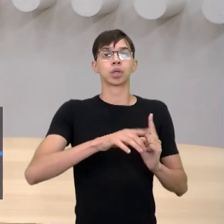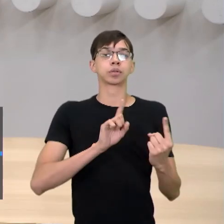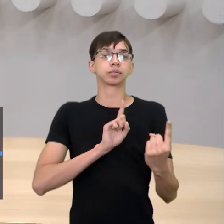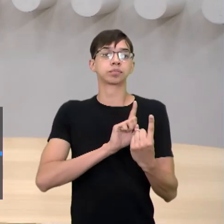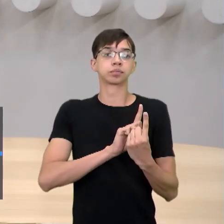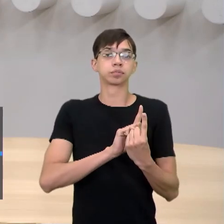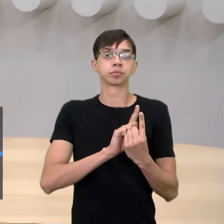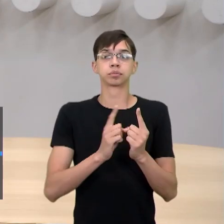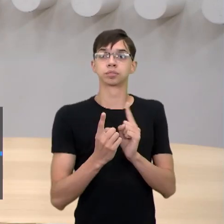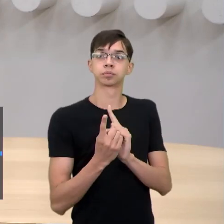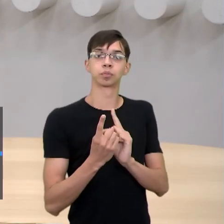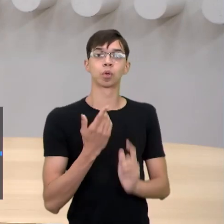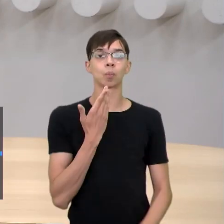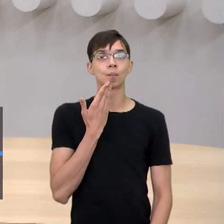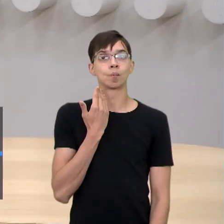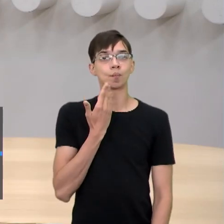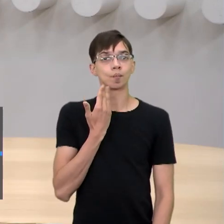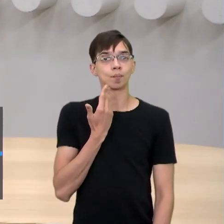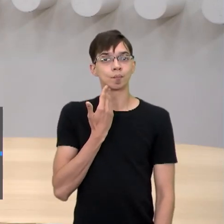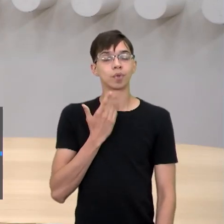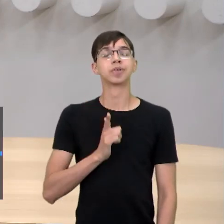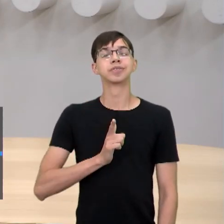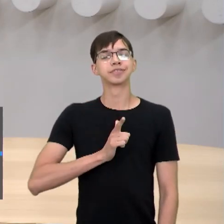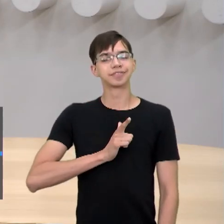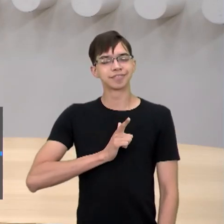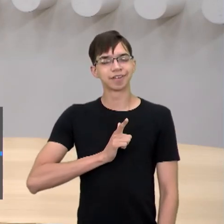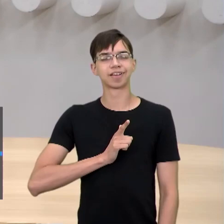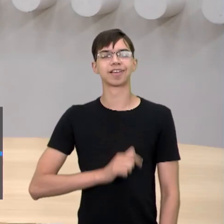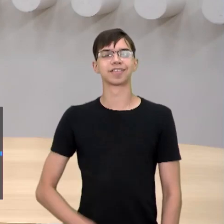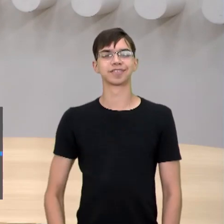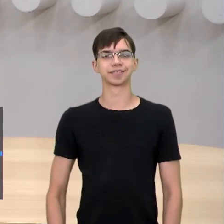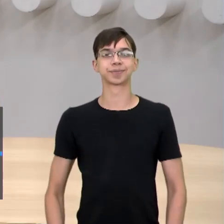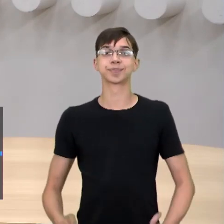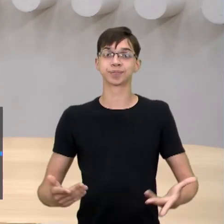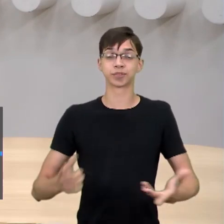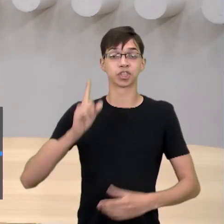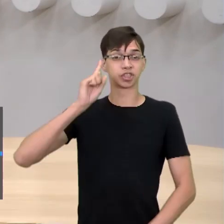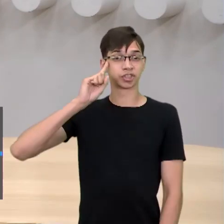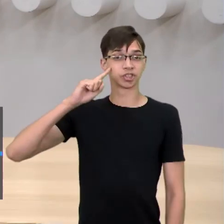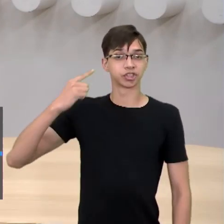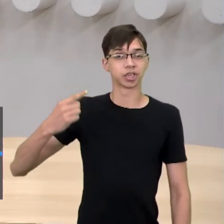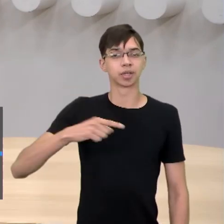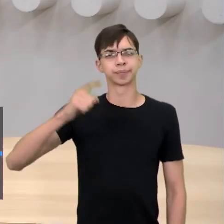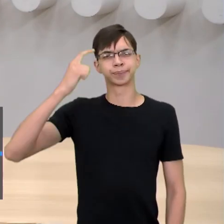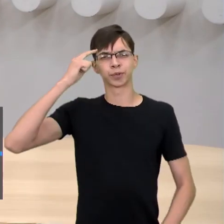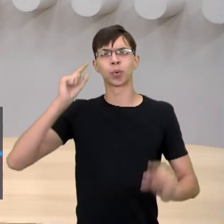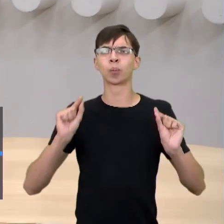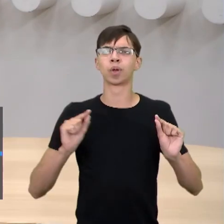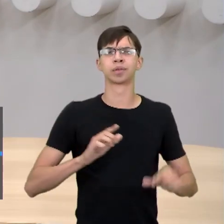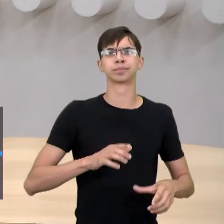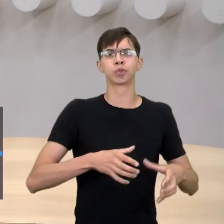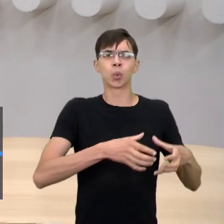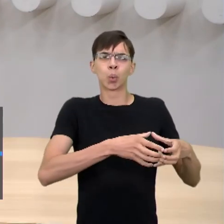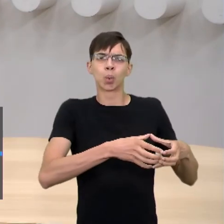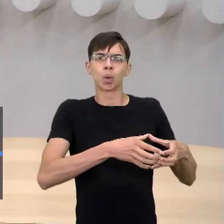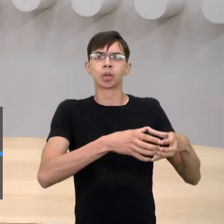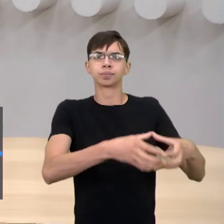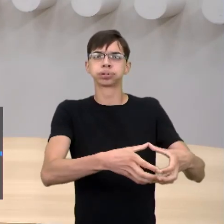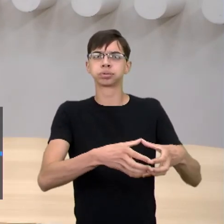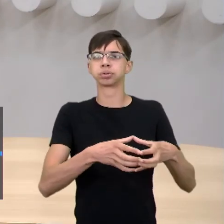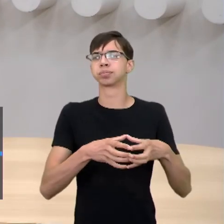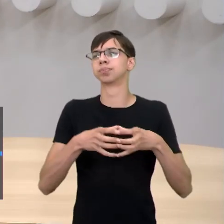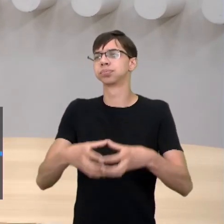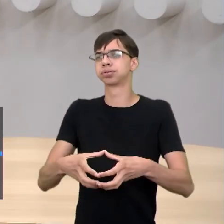pessoa, né? Então, socializar dentro do nosso dia a dia, a gente pensa sair em grandes grupos, né? Talvez